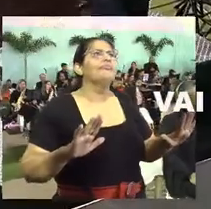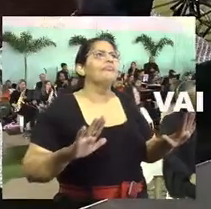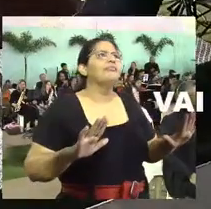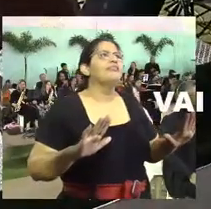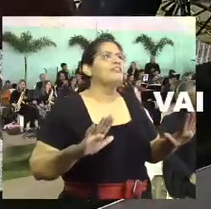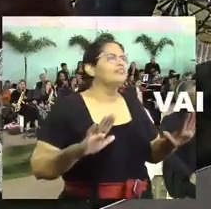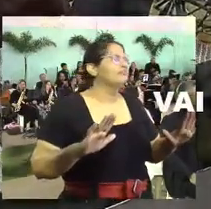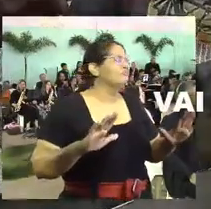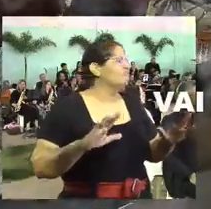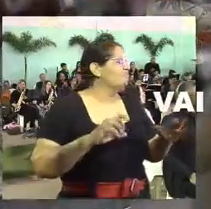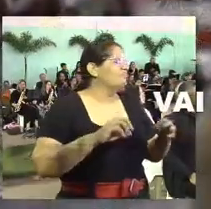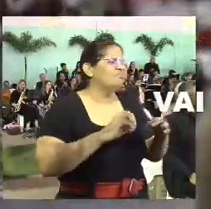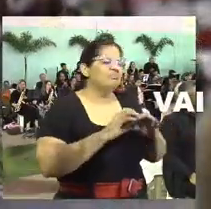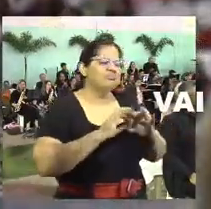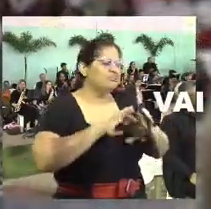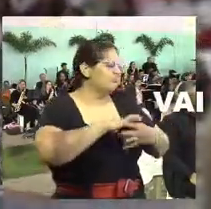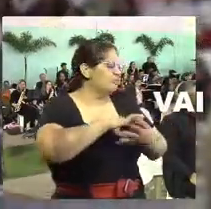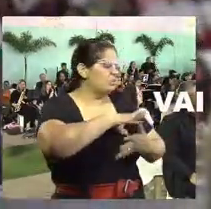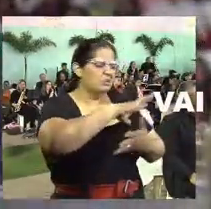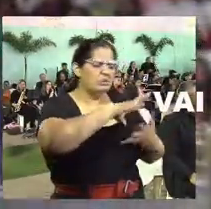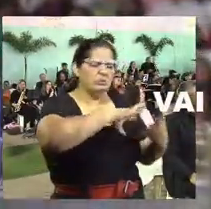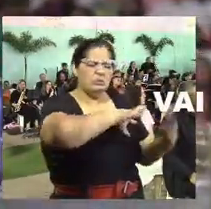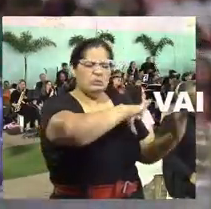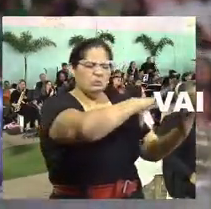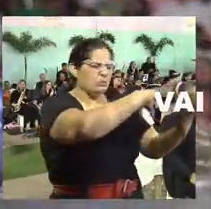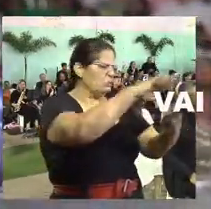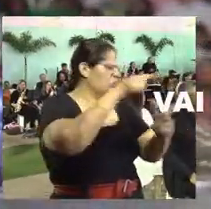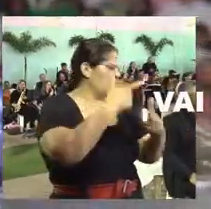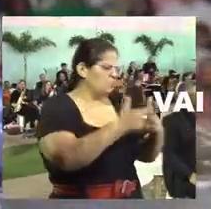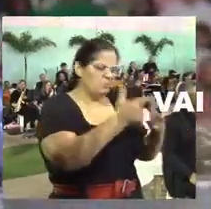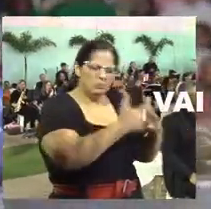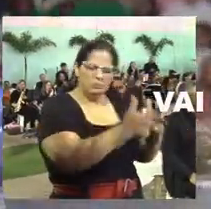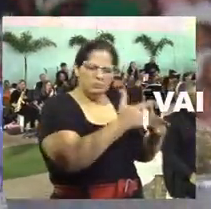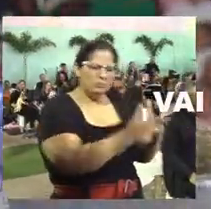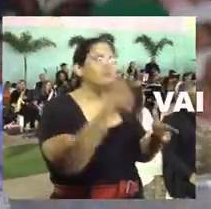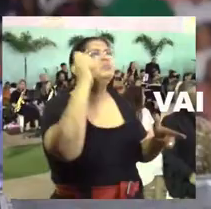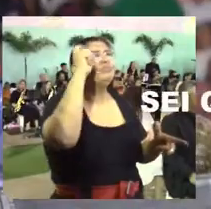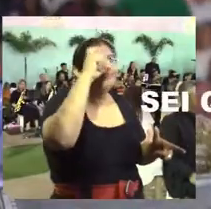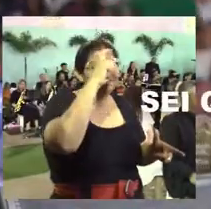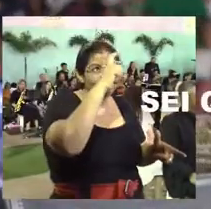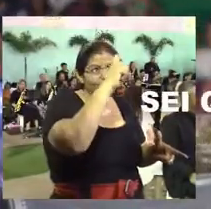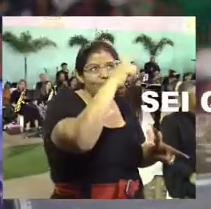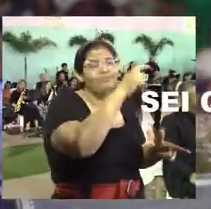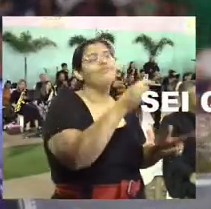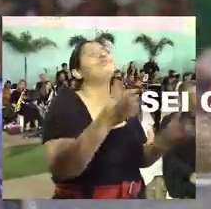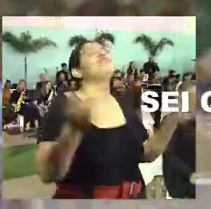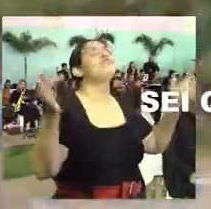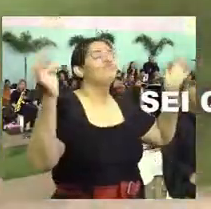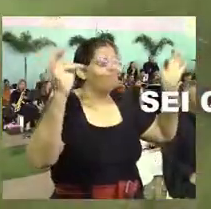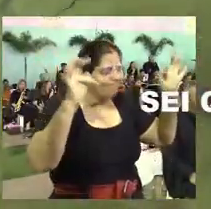o maior que seja essa tempestade chegar ao fim